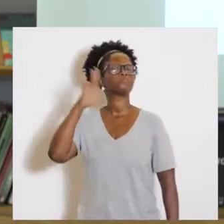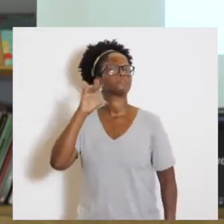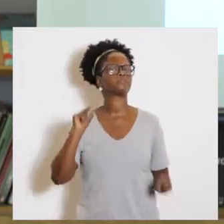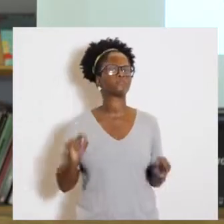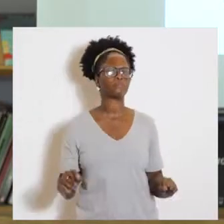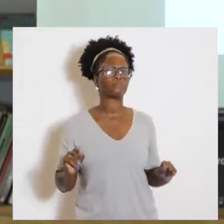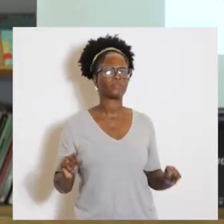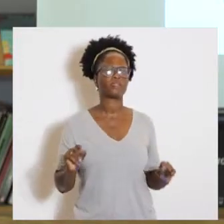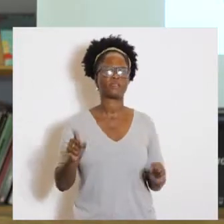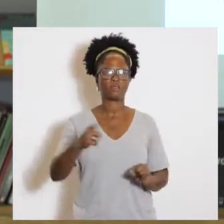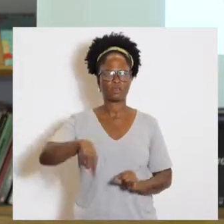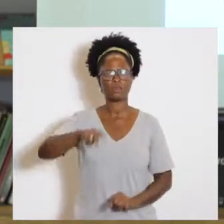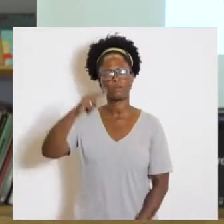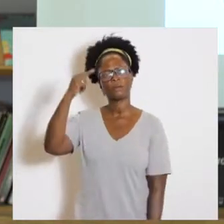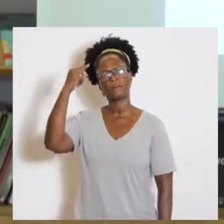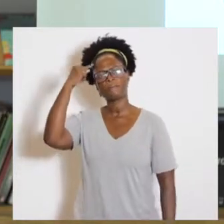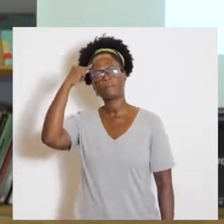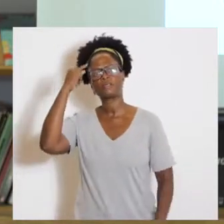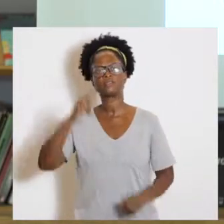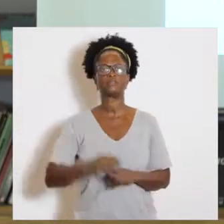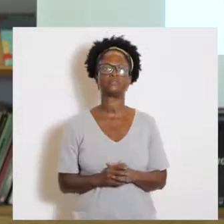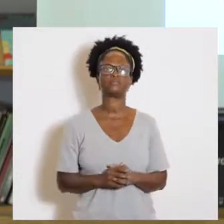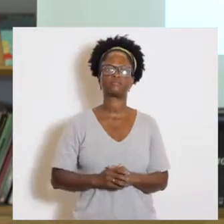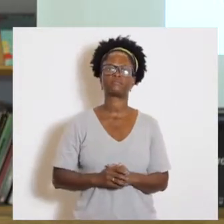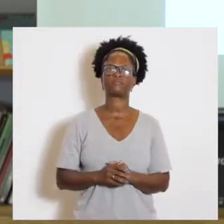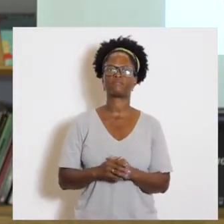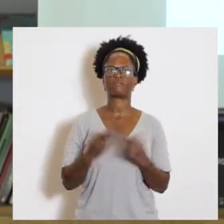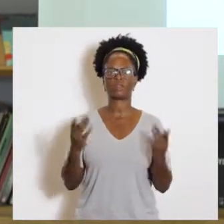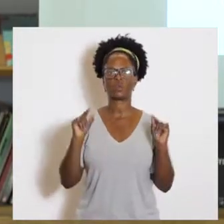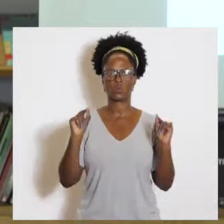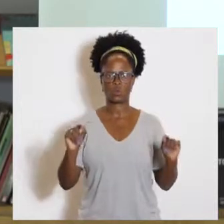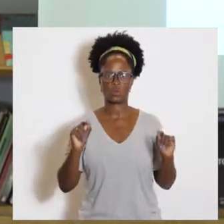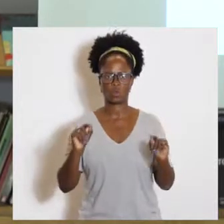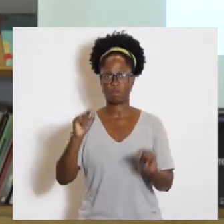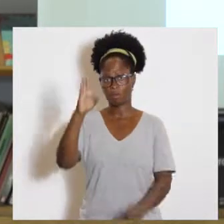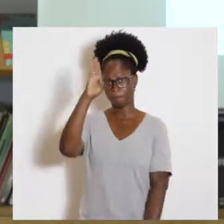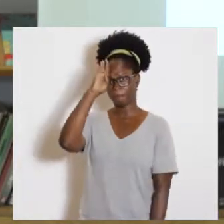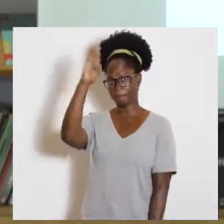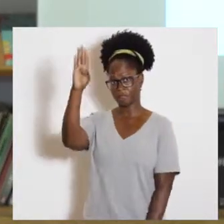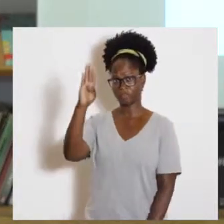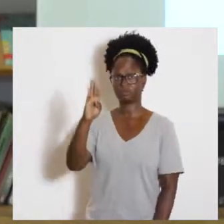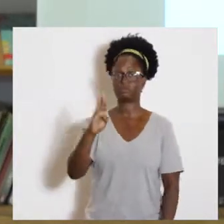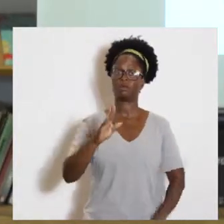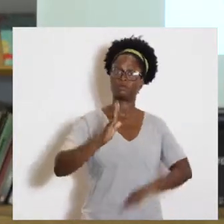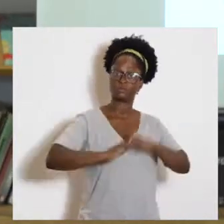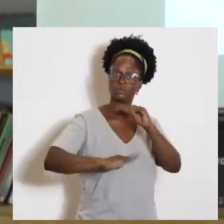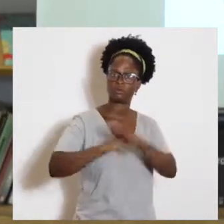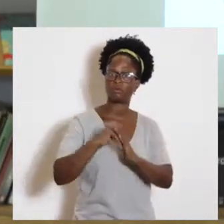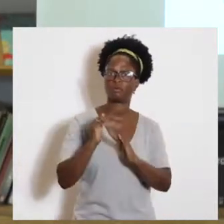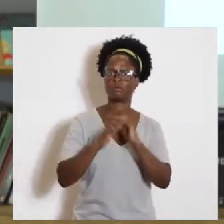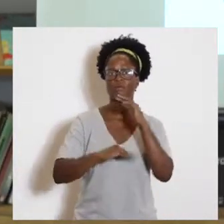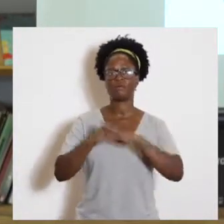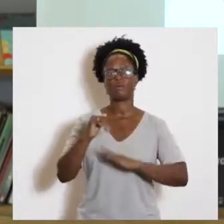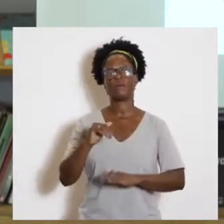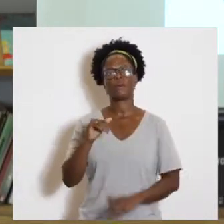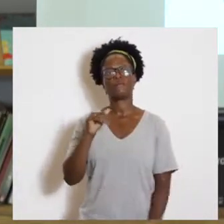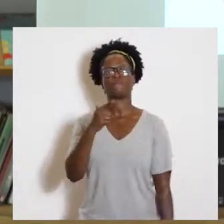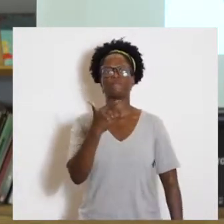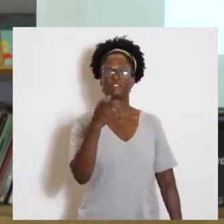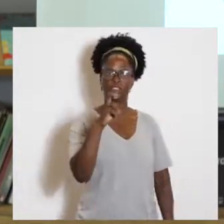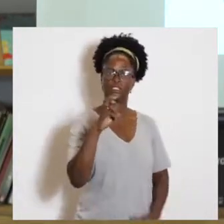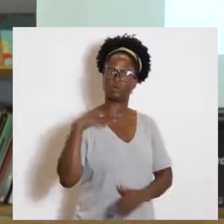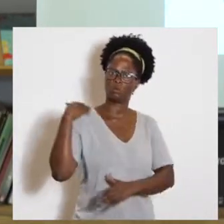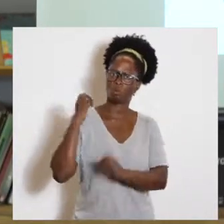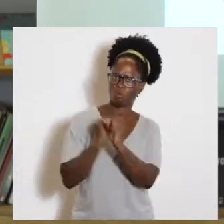nos remete diretamente a uma obra fundamental de um artista que está fazendo 25